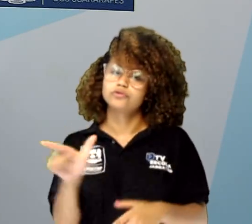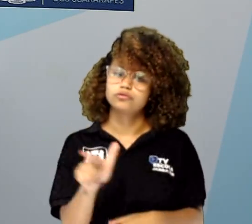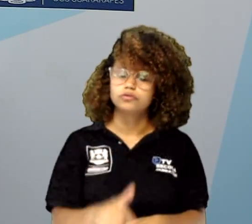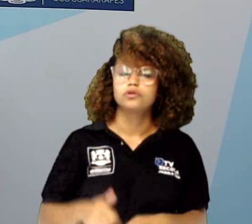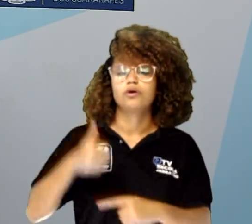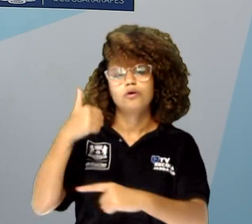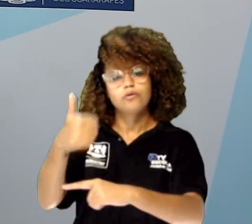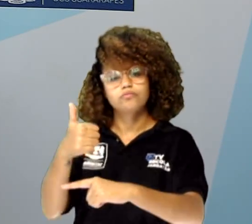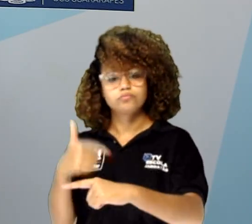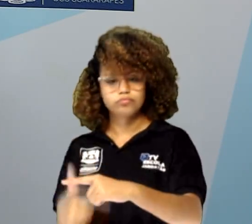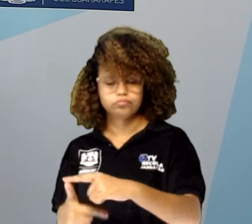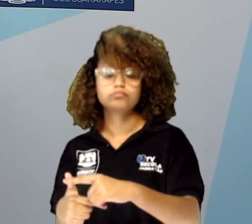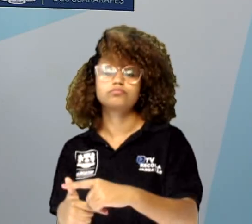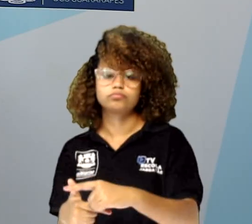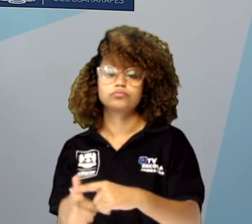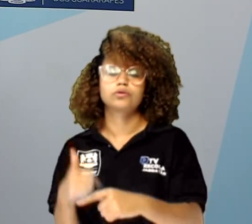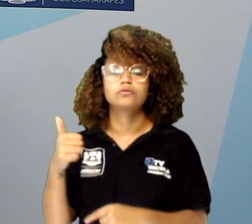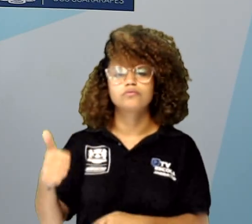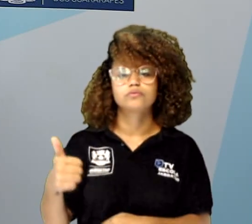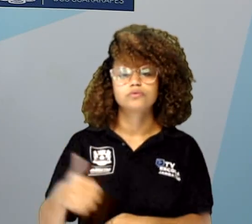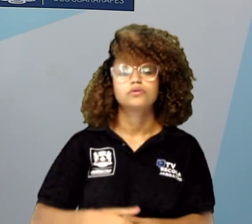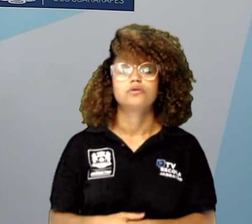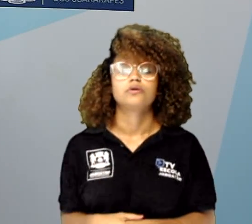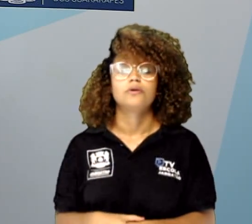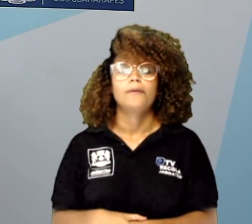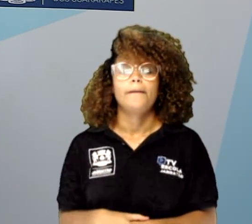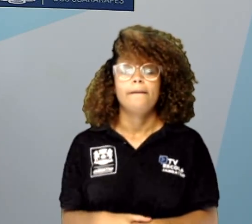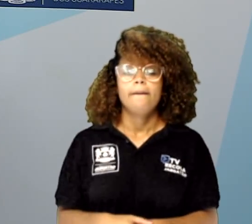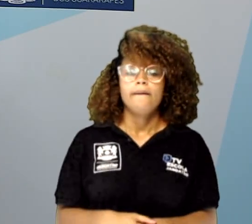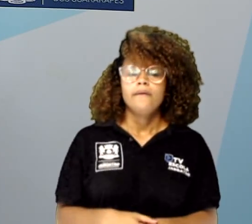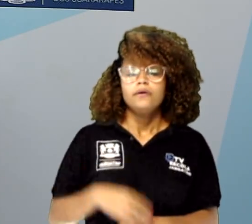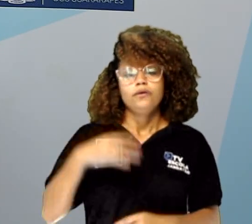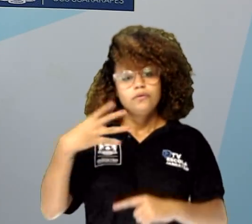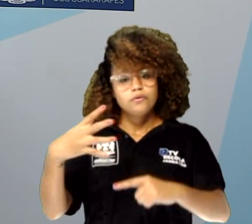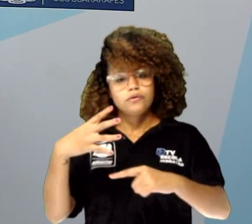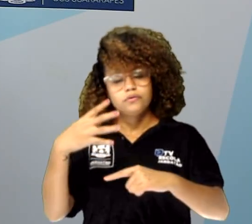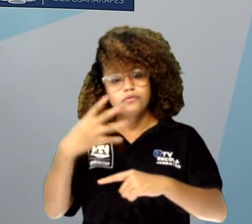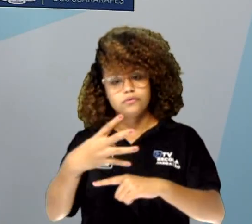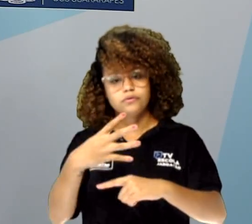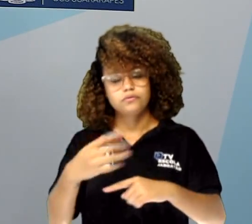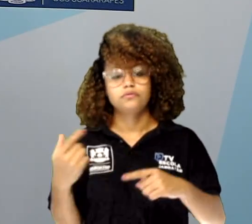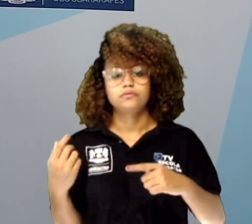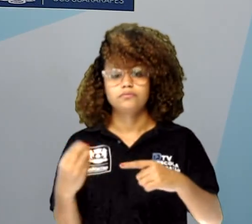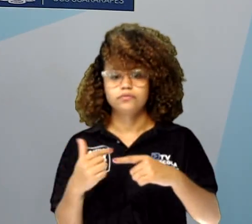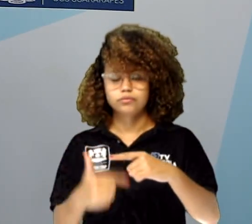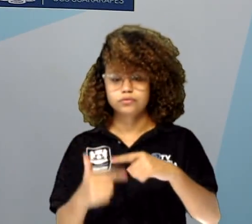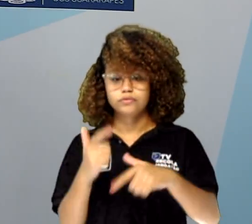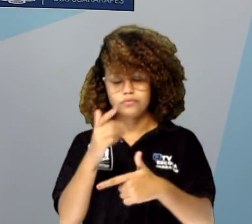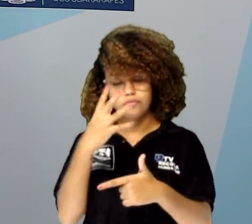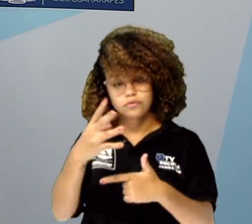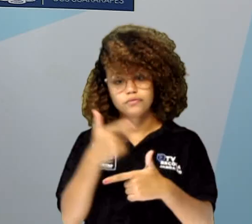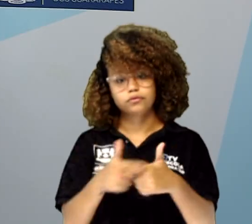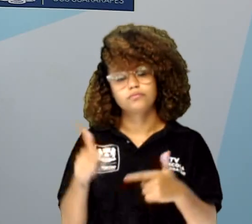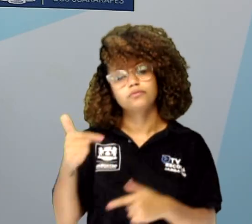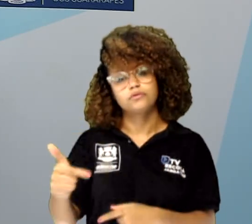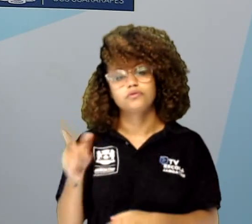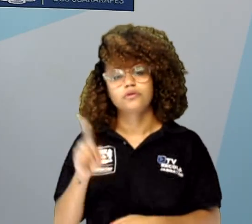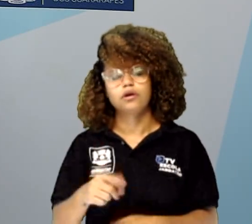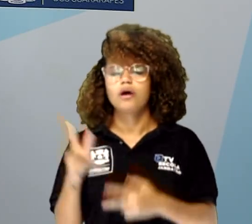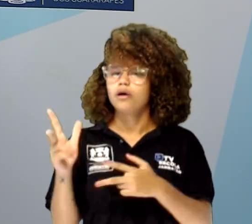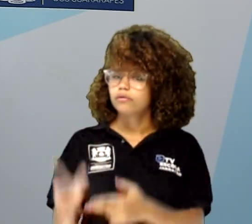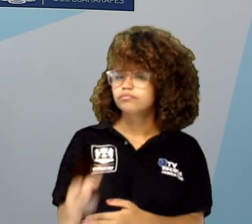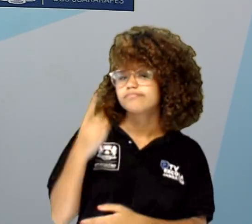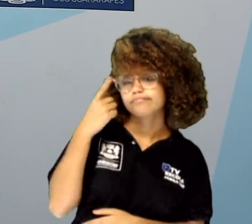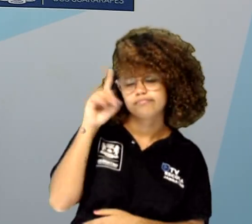né? 2 dividido para 2 dá 1, e 4 dividido para 2 vai dar 2, então dá 1/2. De novo, a gente tem a mesma ideia,